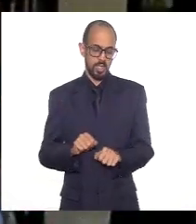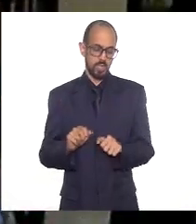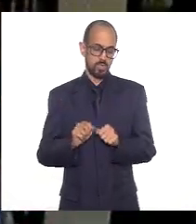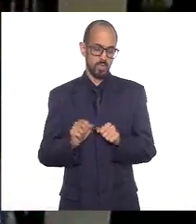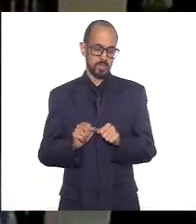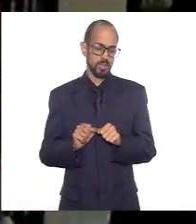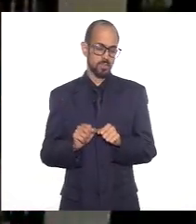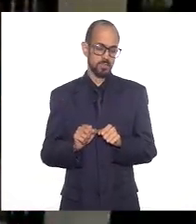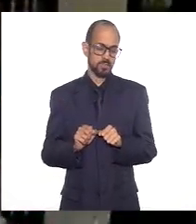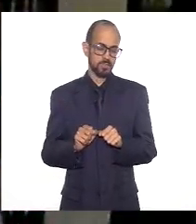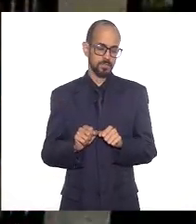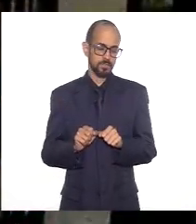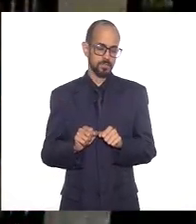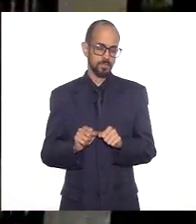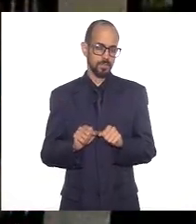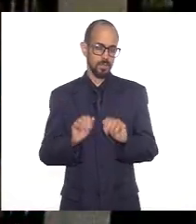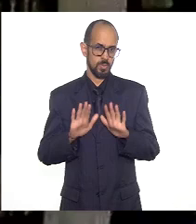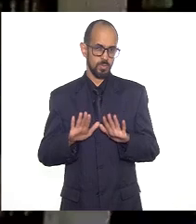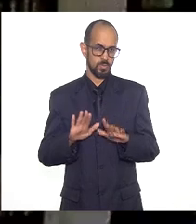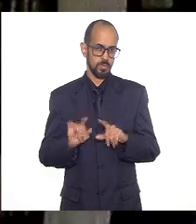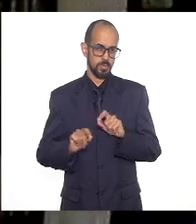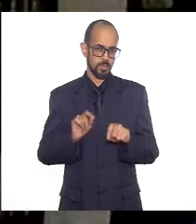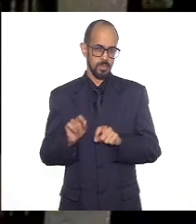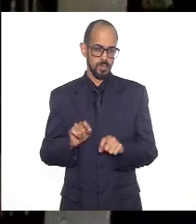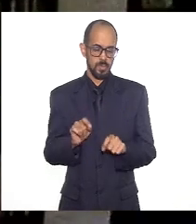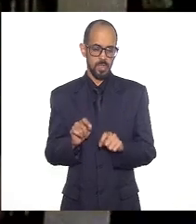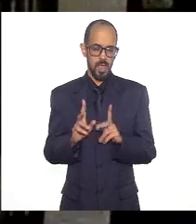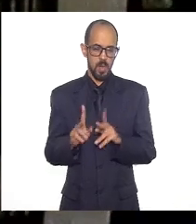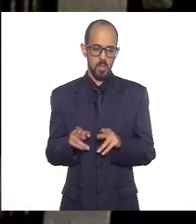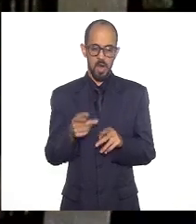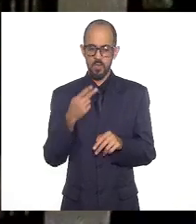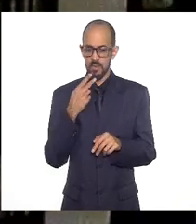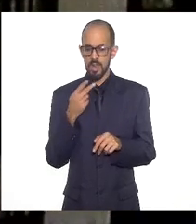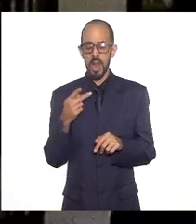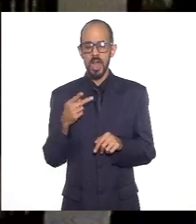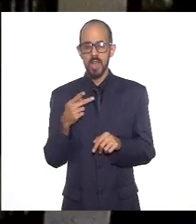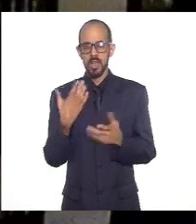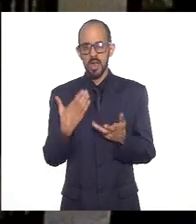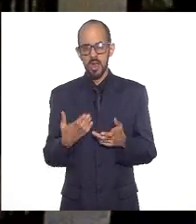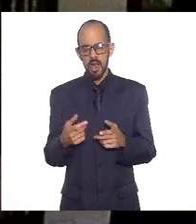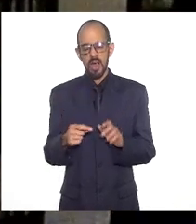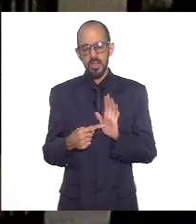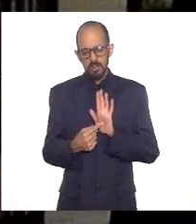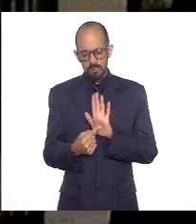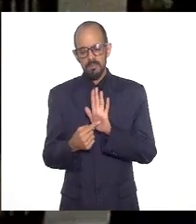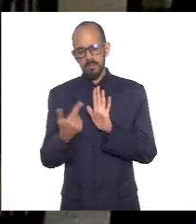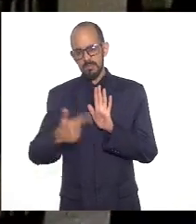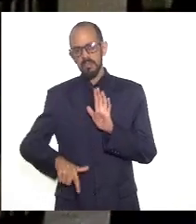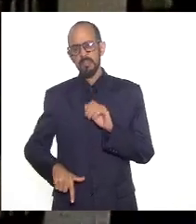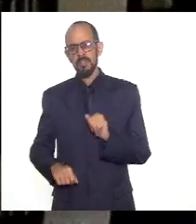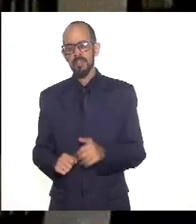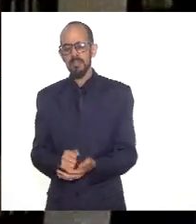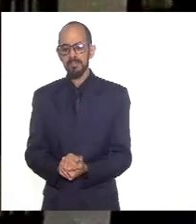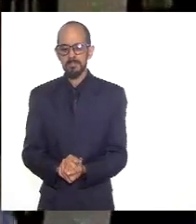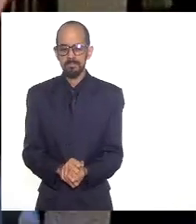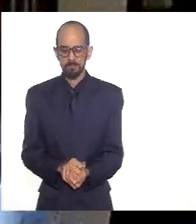executados. Mas, como já foi ressaltado, e eu quero enfatizar mais ainda,